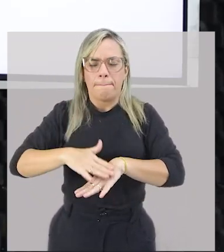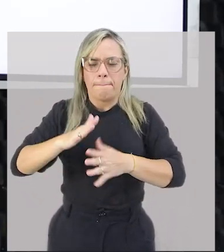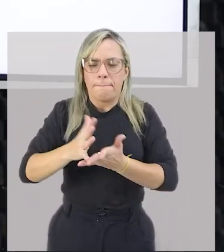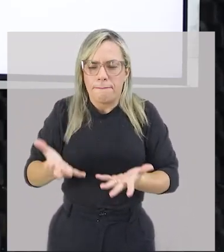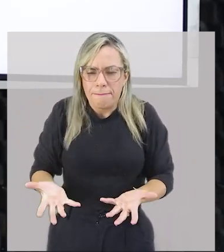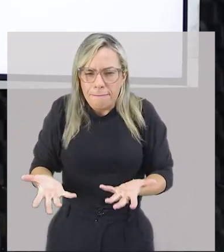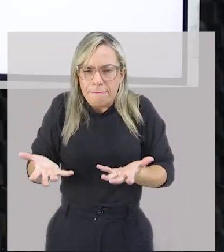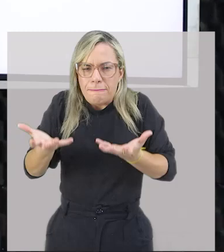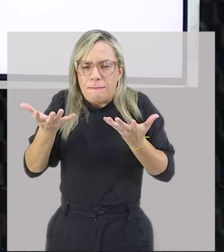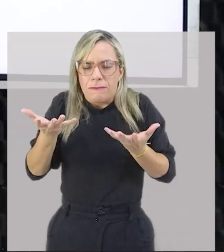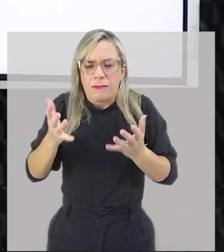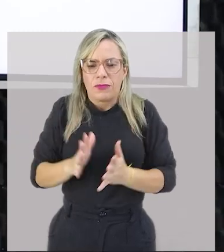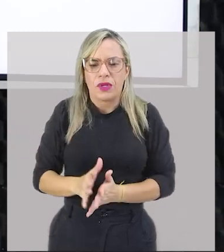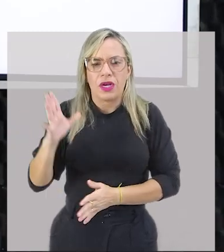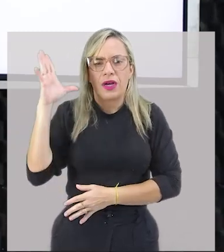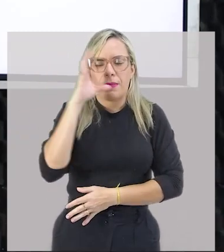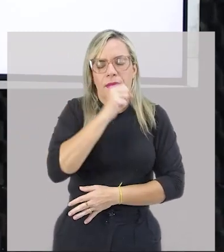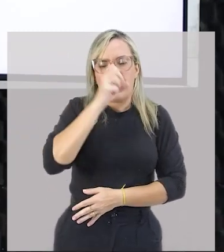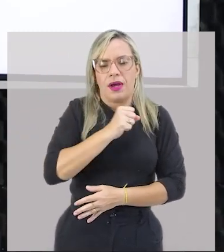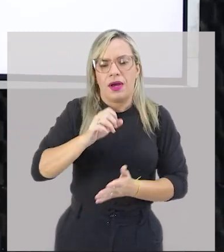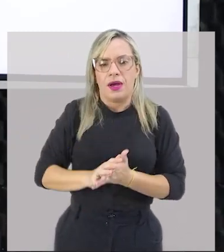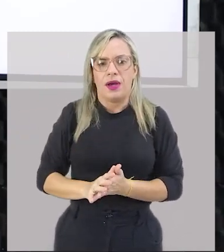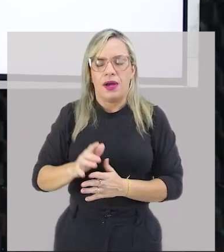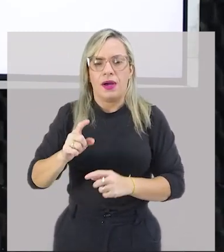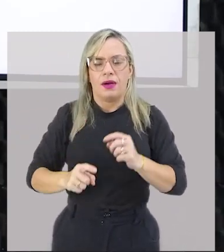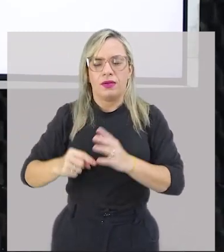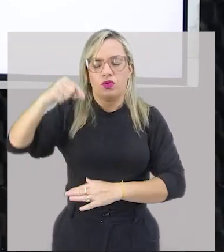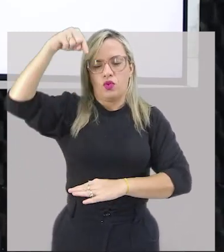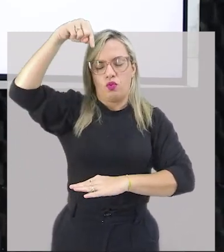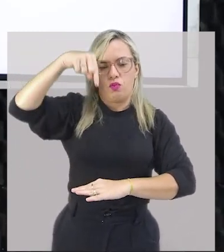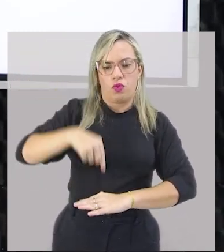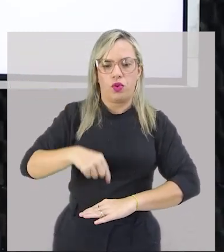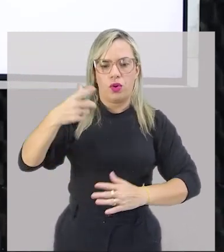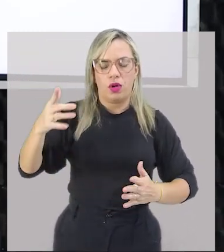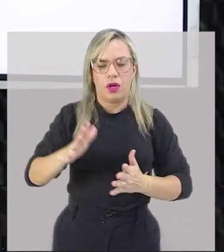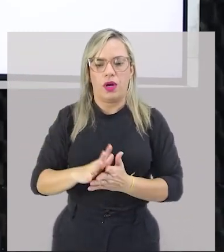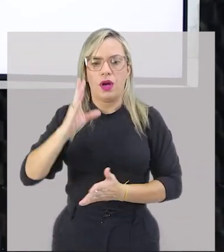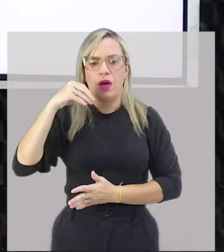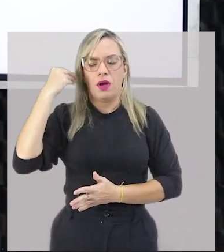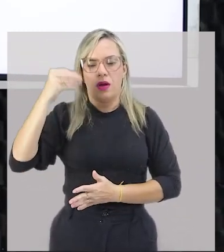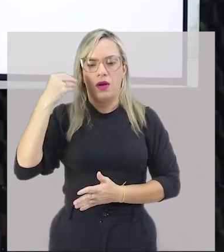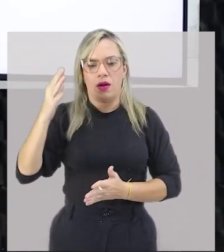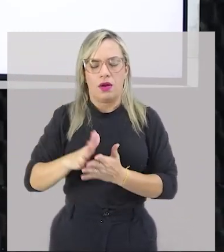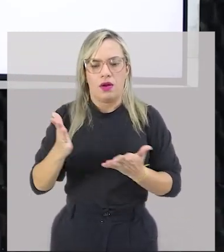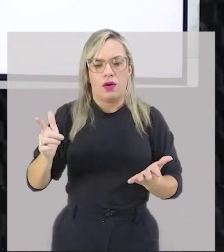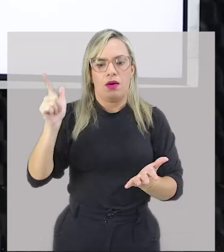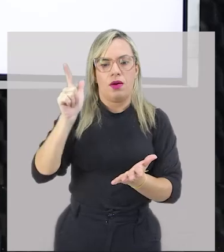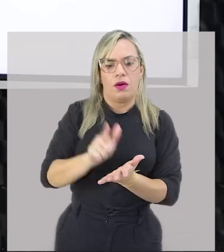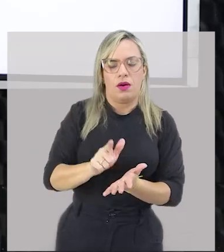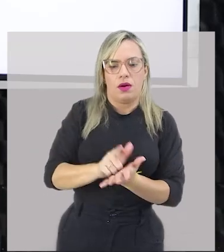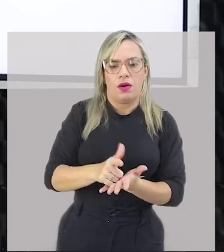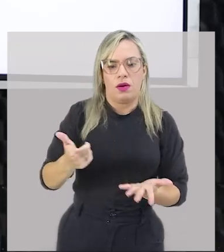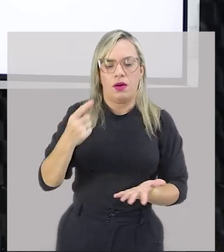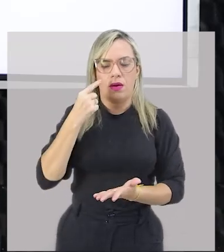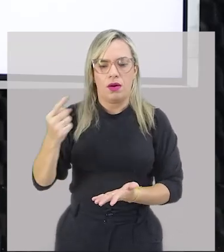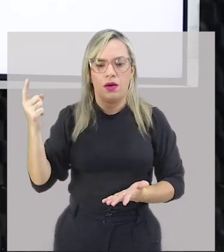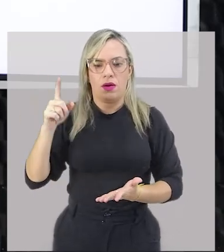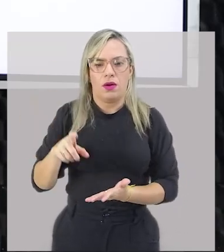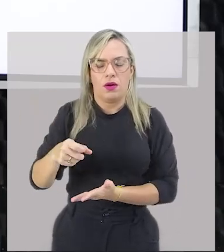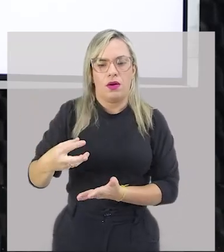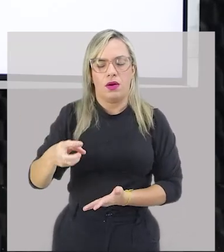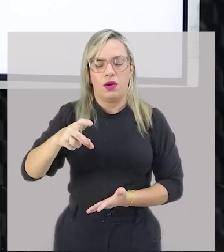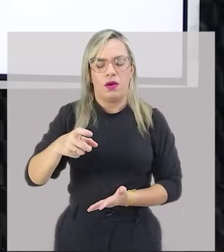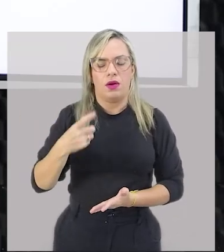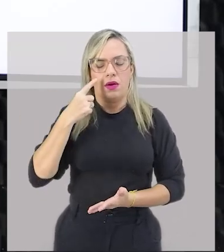tá? Porém, se a gente fizer um experimento assim, ó, pegar uma folha de papel, chamex,